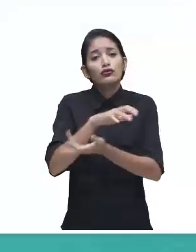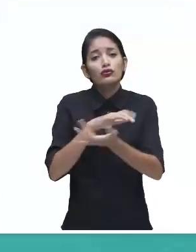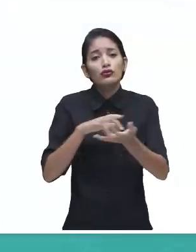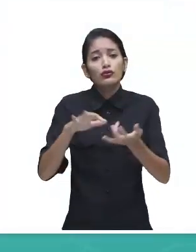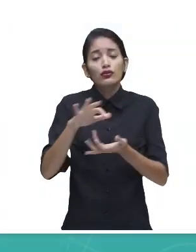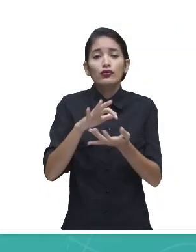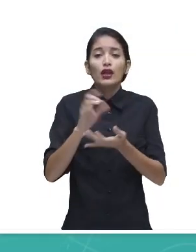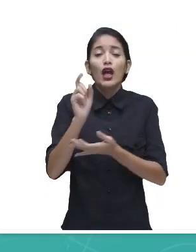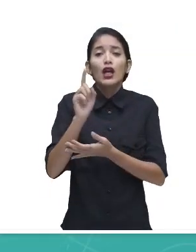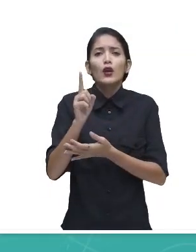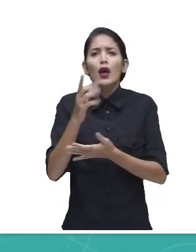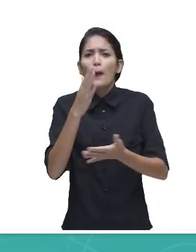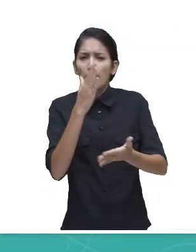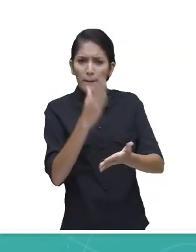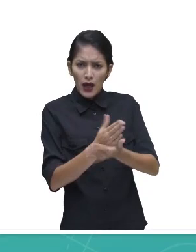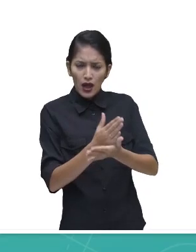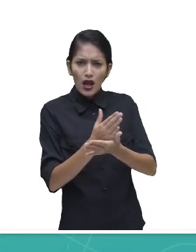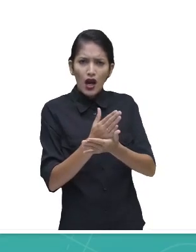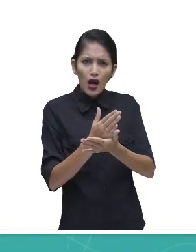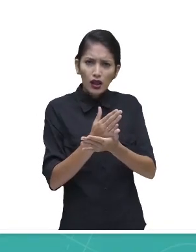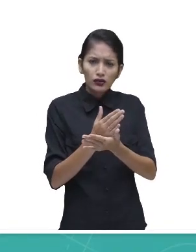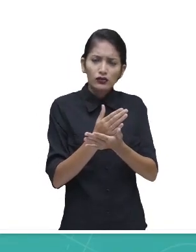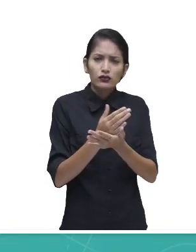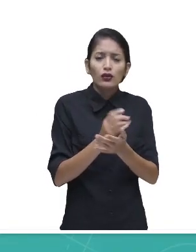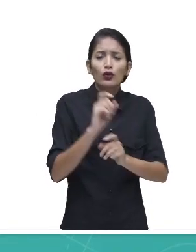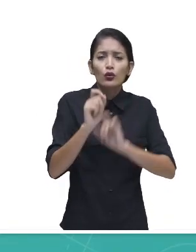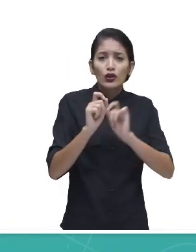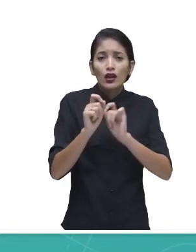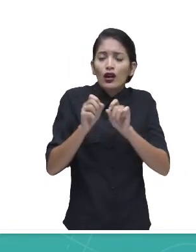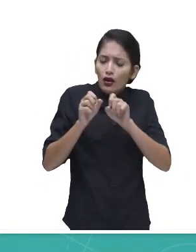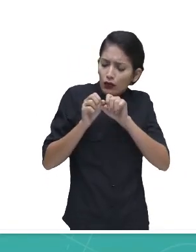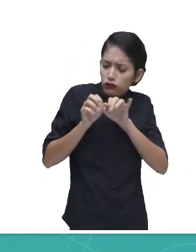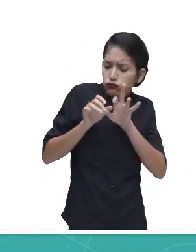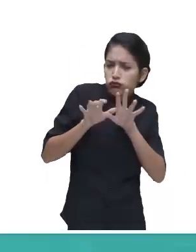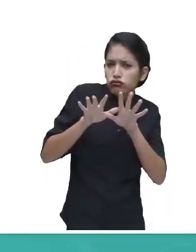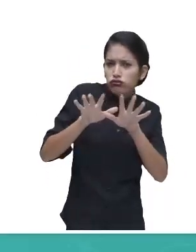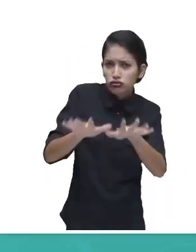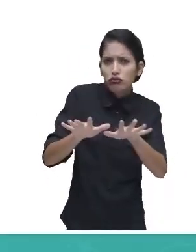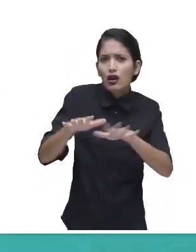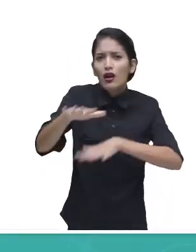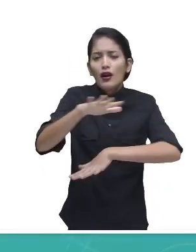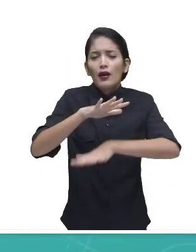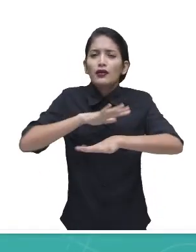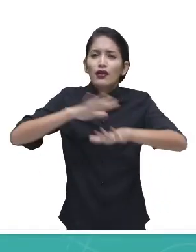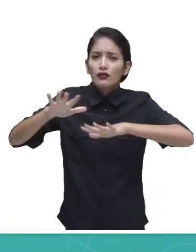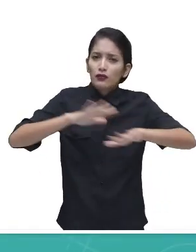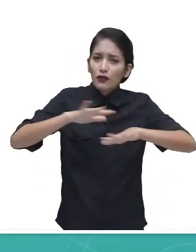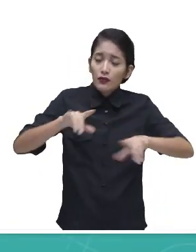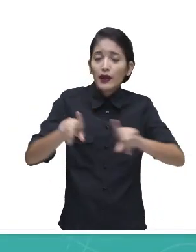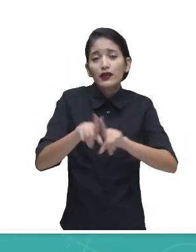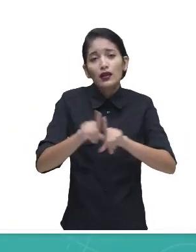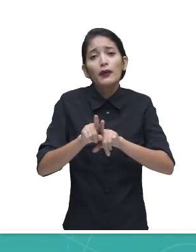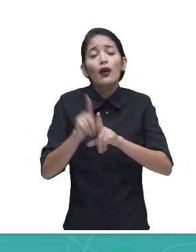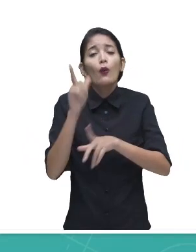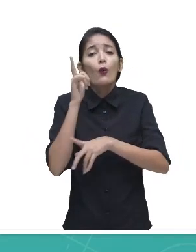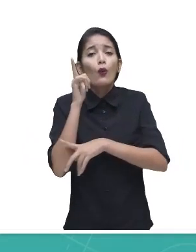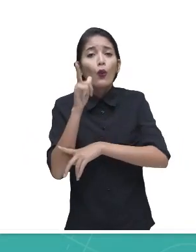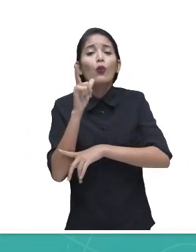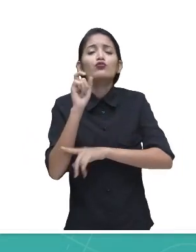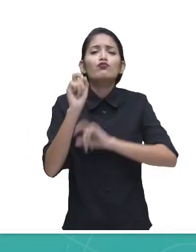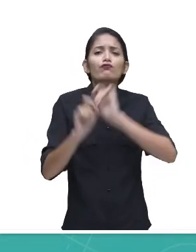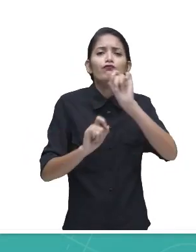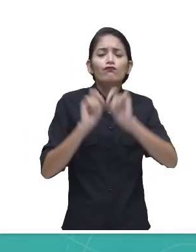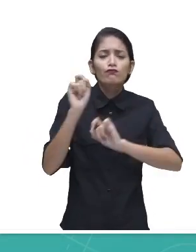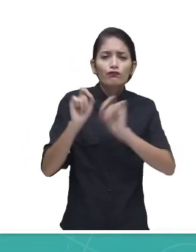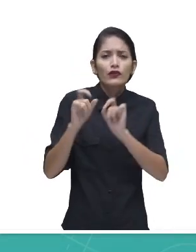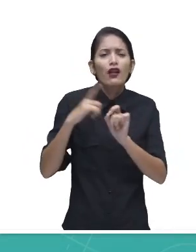que não está parado, que não está estático, que ele está se expandindo, ele está se modificando, e hoje a gente consegue ter muito